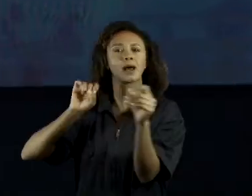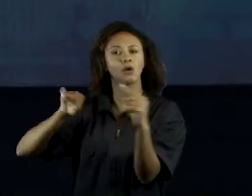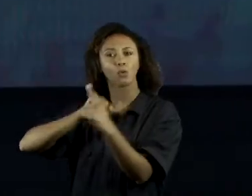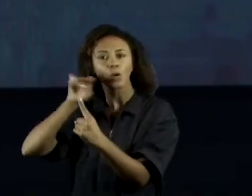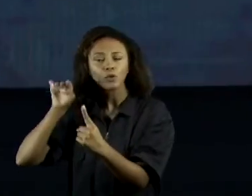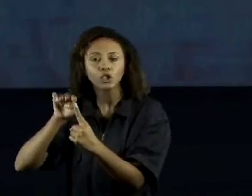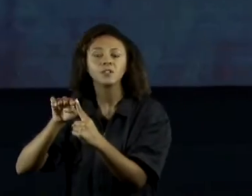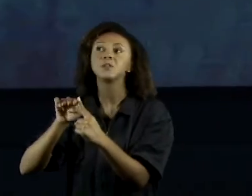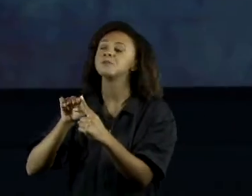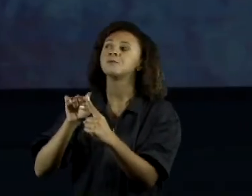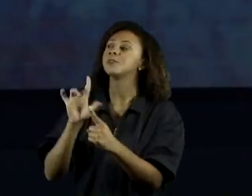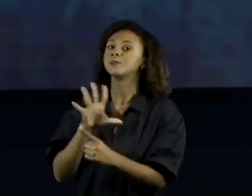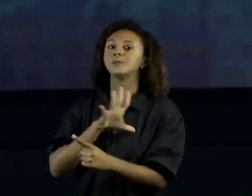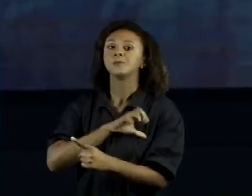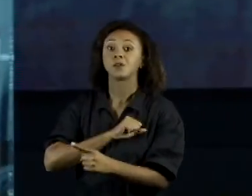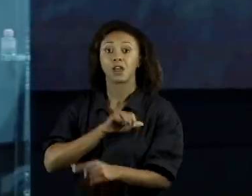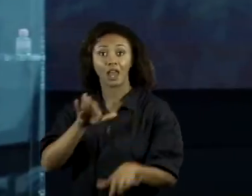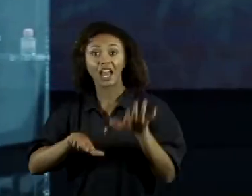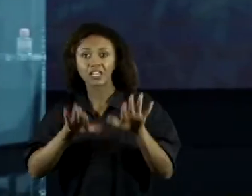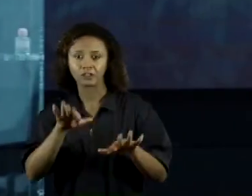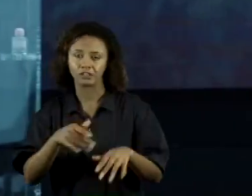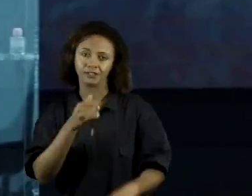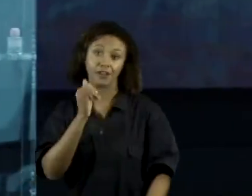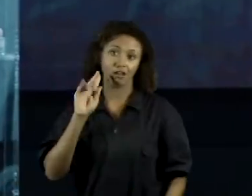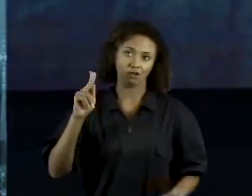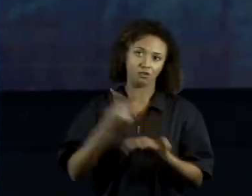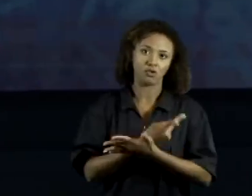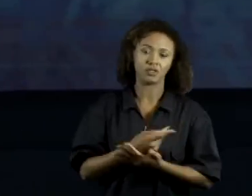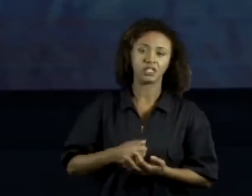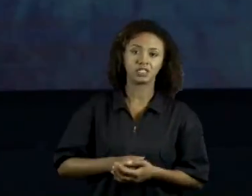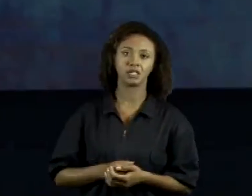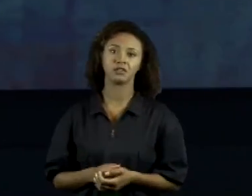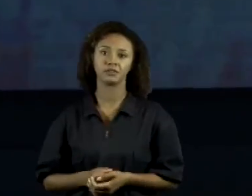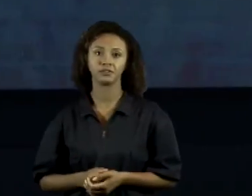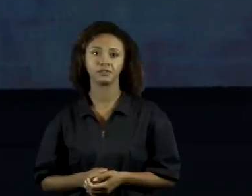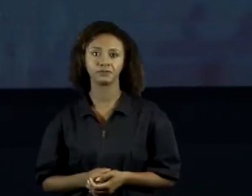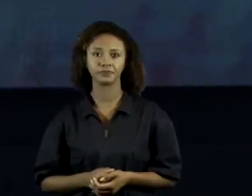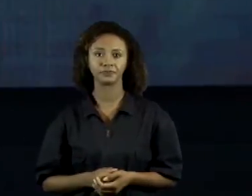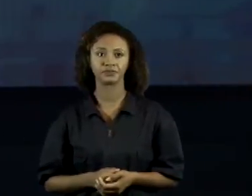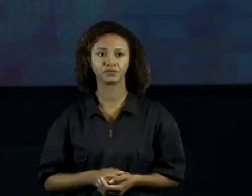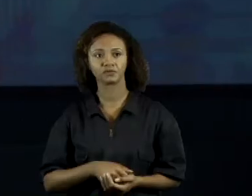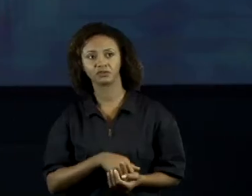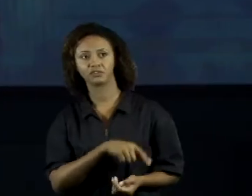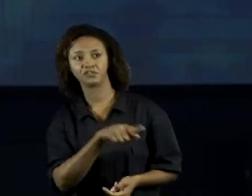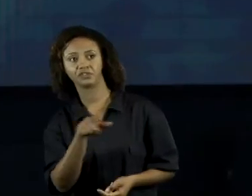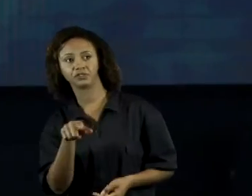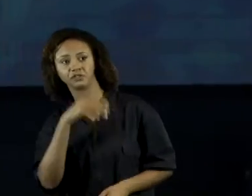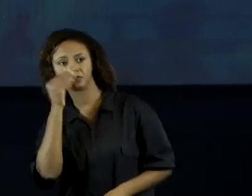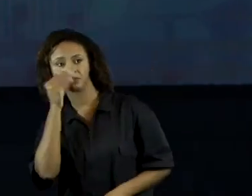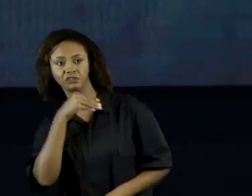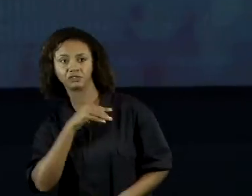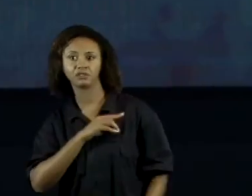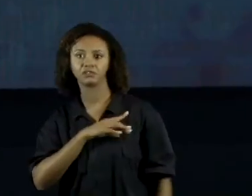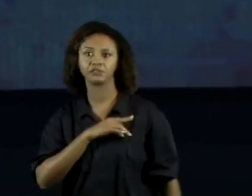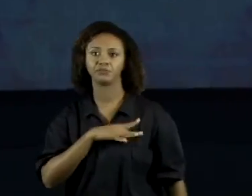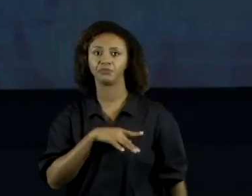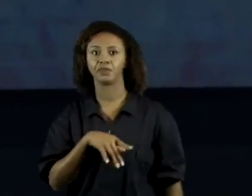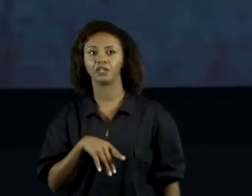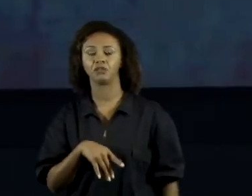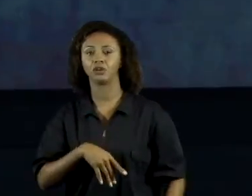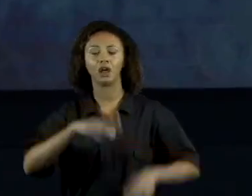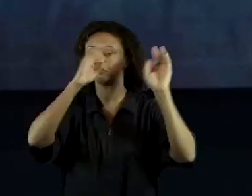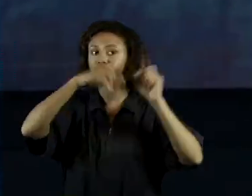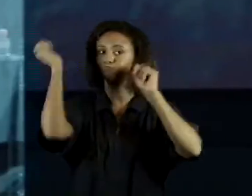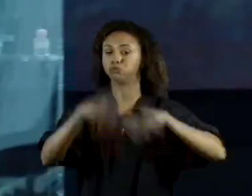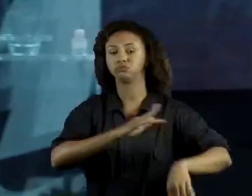ficou indignado quando ele viu leniência, preguiça, medo. Ele não tinha tempo para